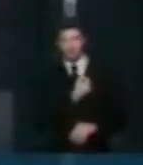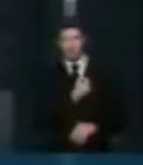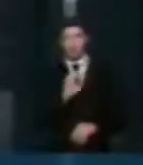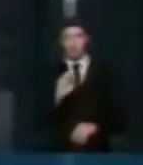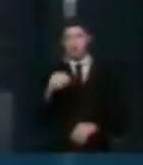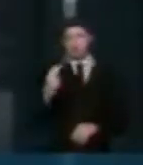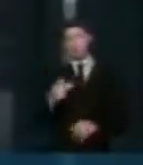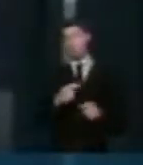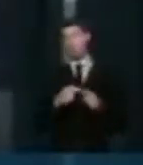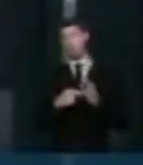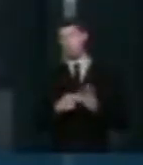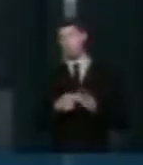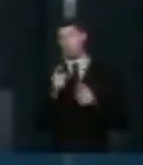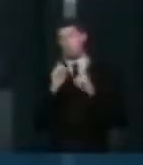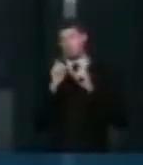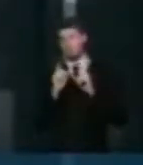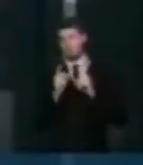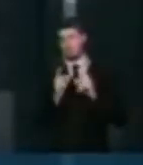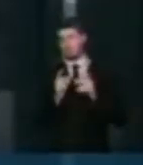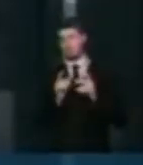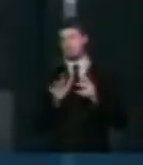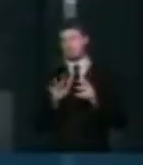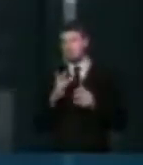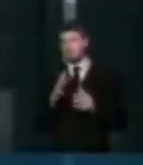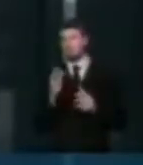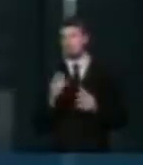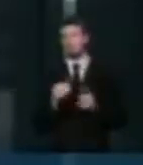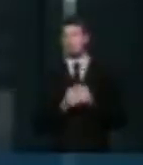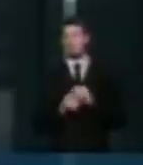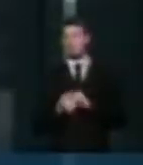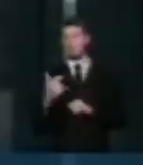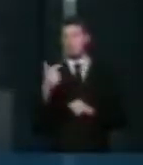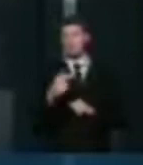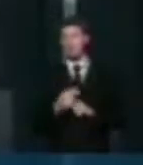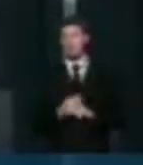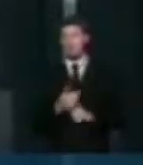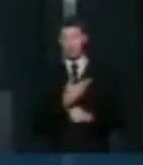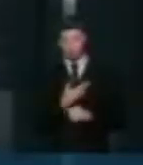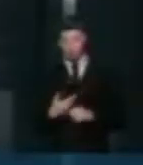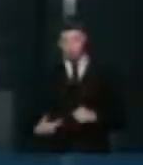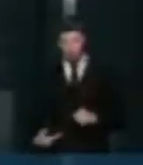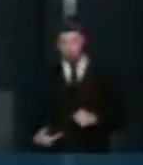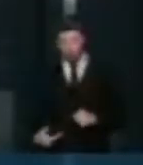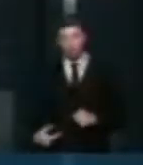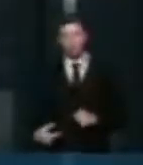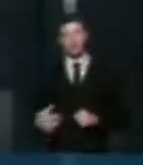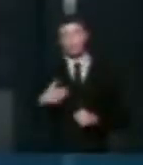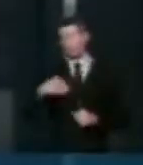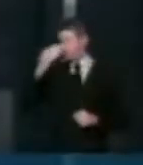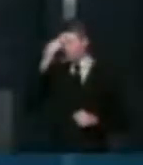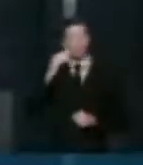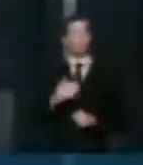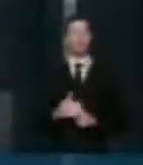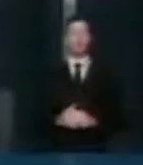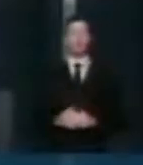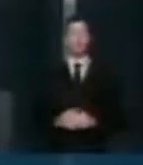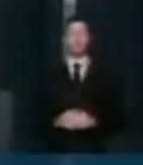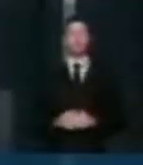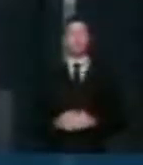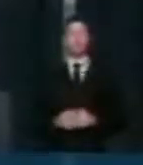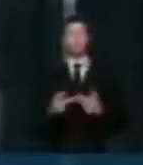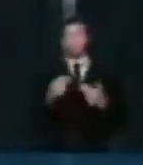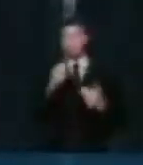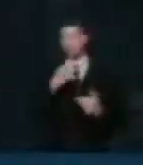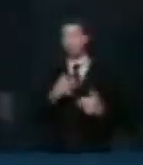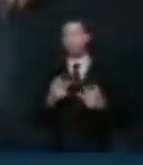retrato de uma gestão, no mínimo, inadequada, em que o próprio governo não se entende, como verificamos ao comparar o que o ministro